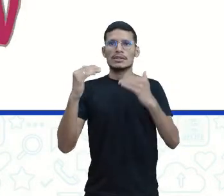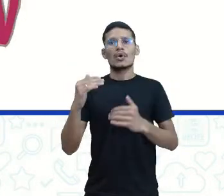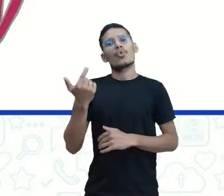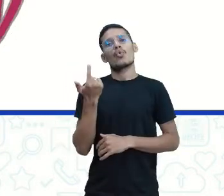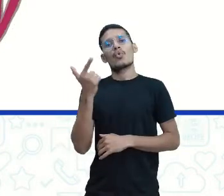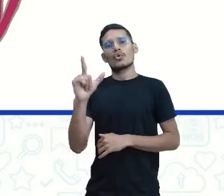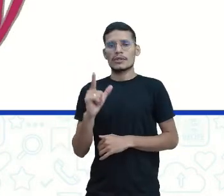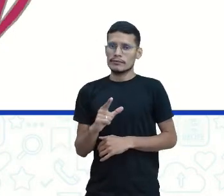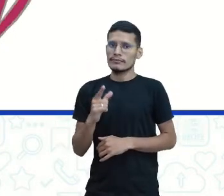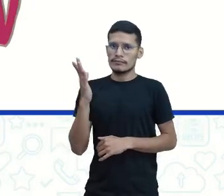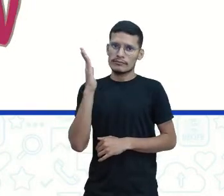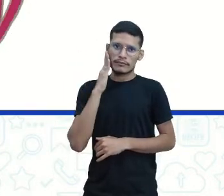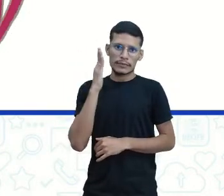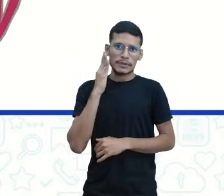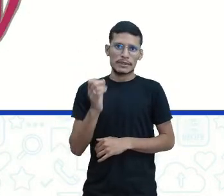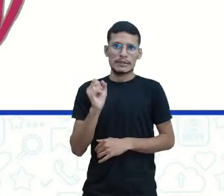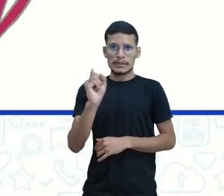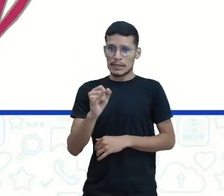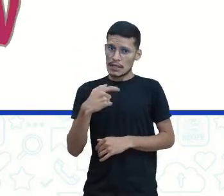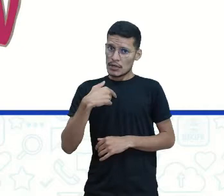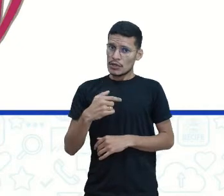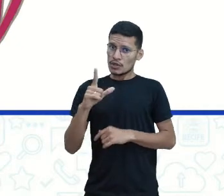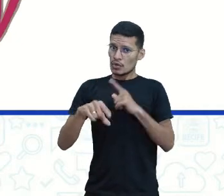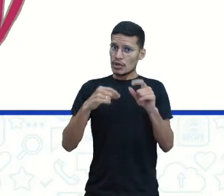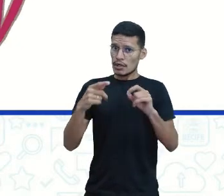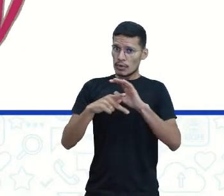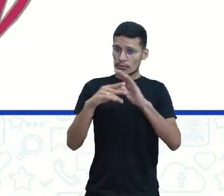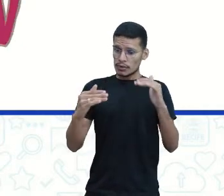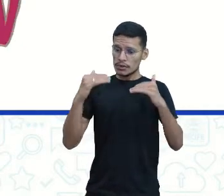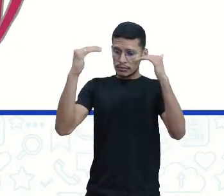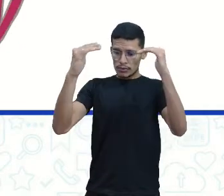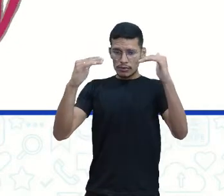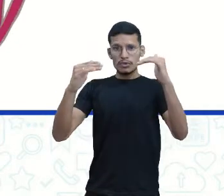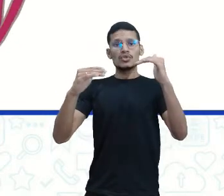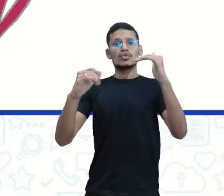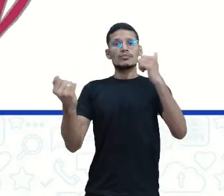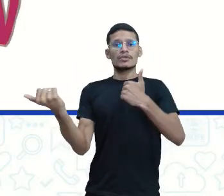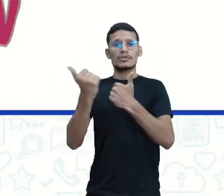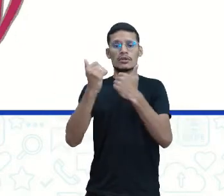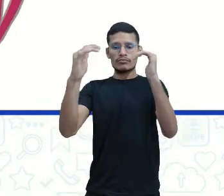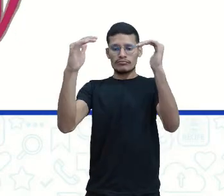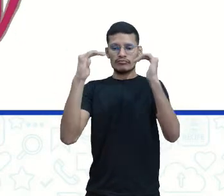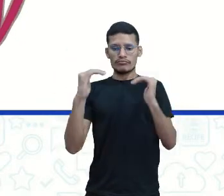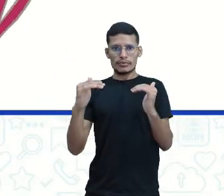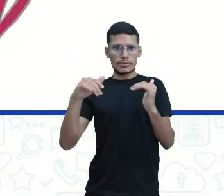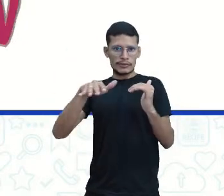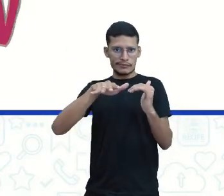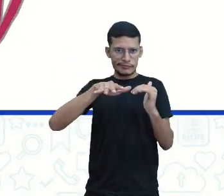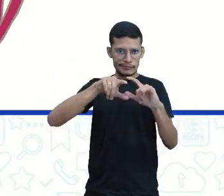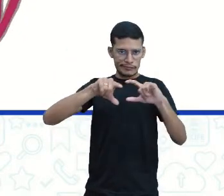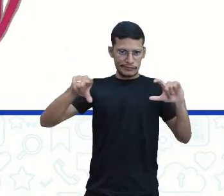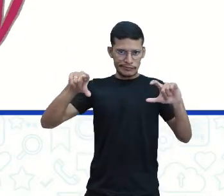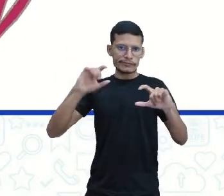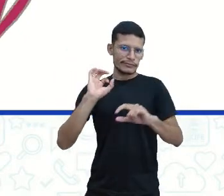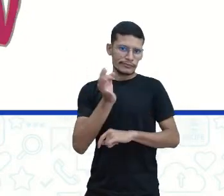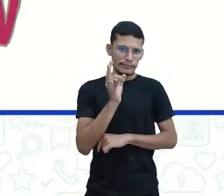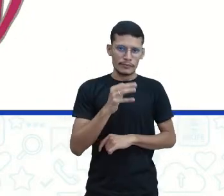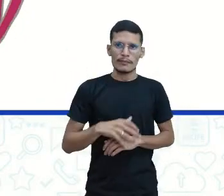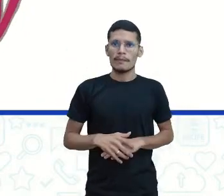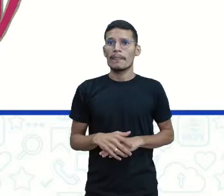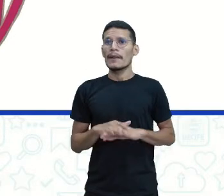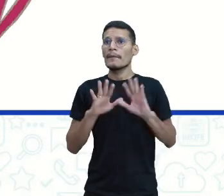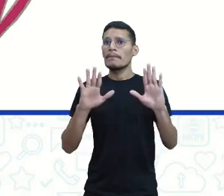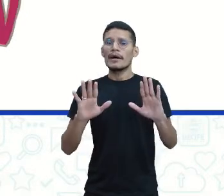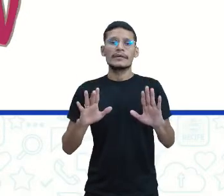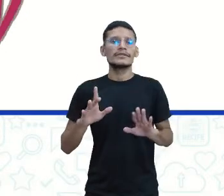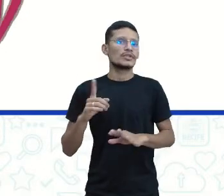Se eu escolhesse uma incógnita para isolar na equação de cima, a substituição seria feita na equação de baixo, tá joia? Então,